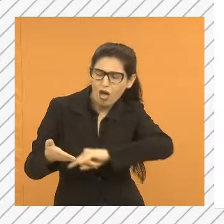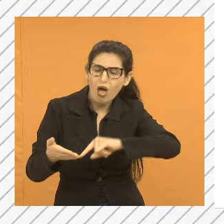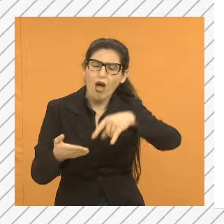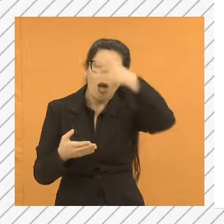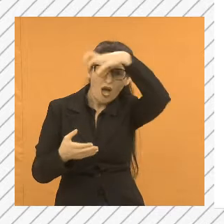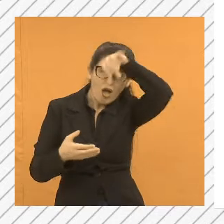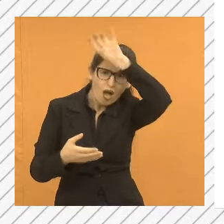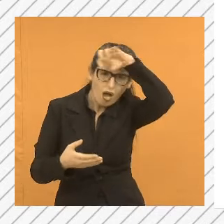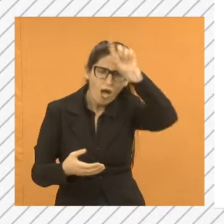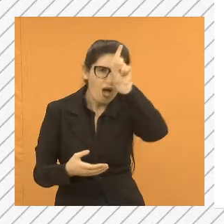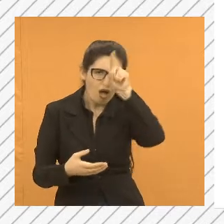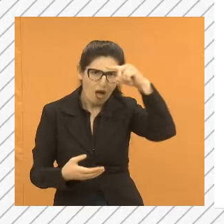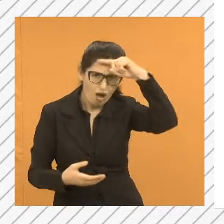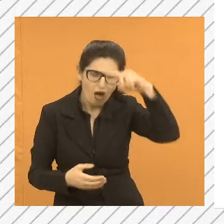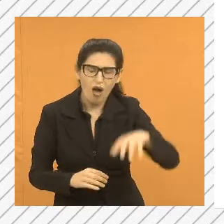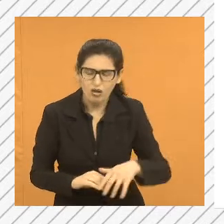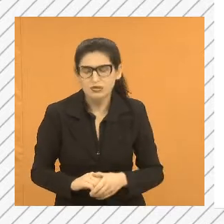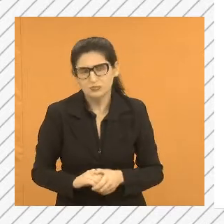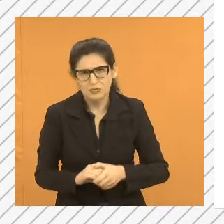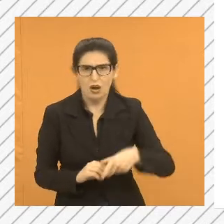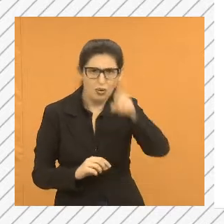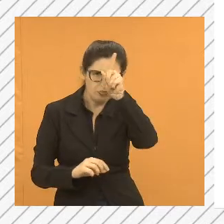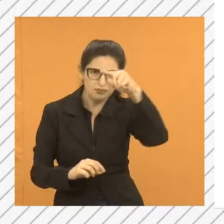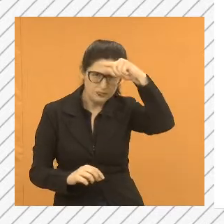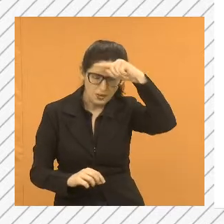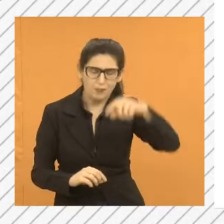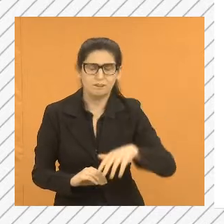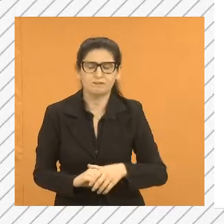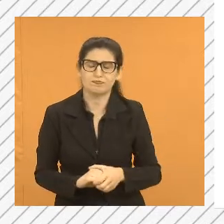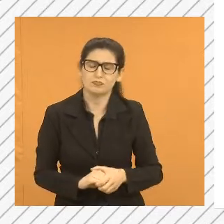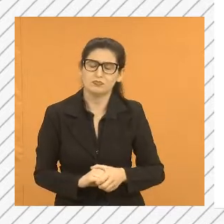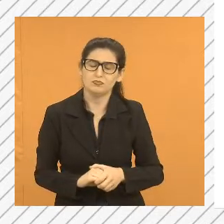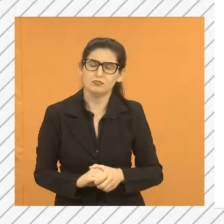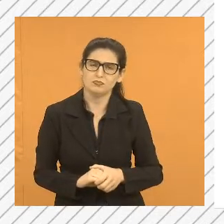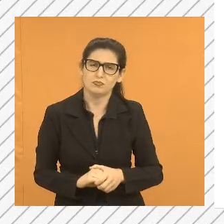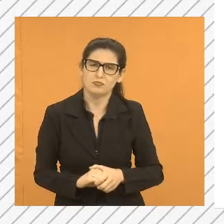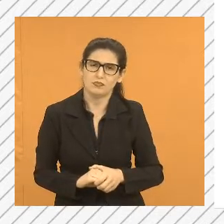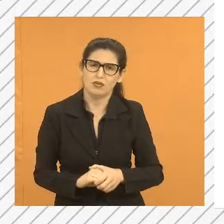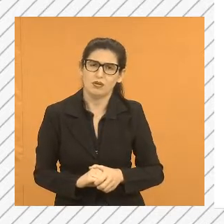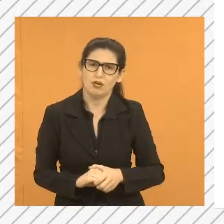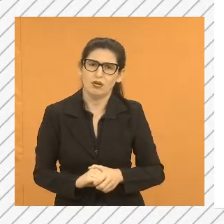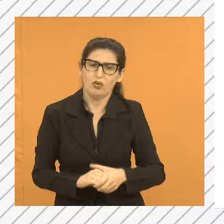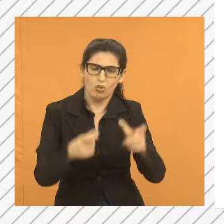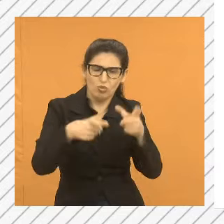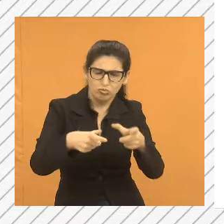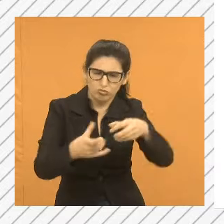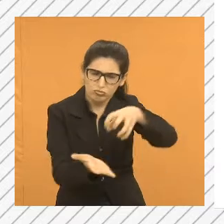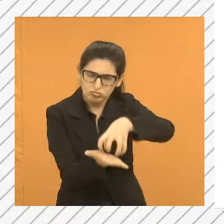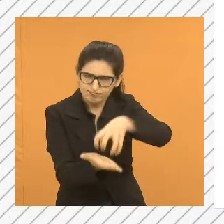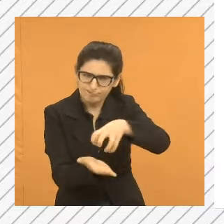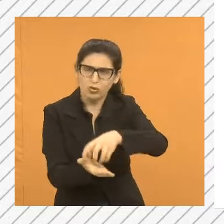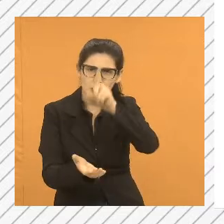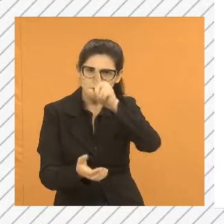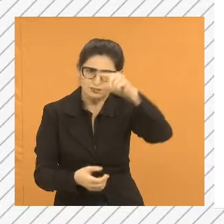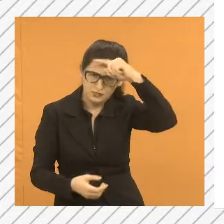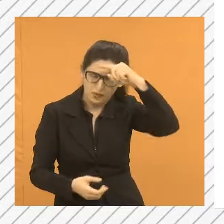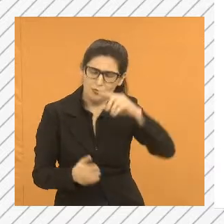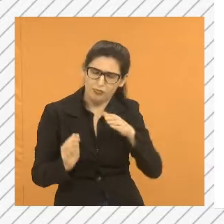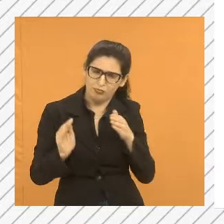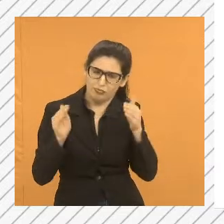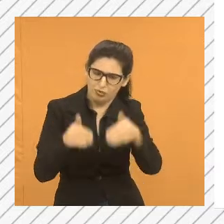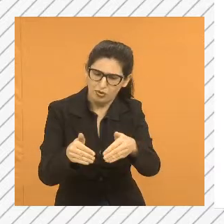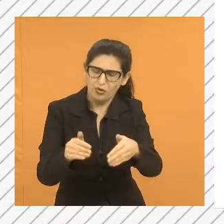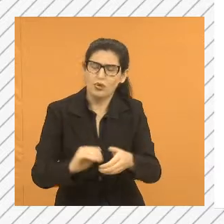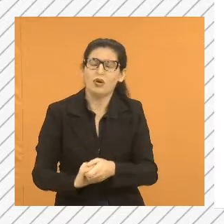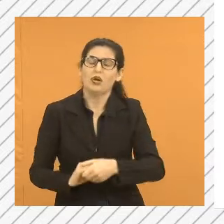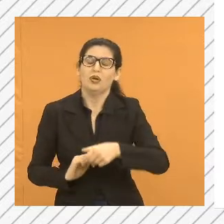ambulatorial. Então, nós temos aí um fechamento de